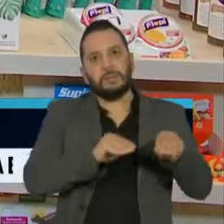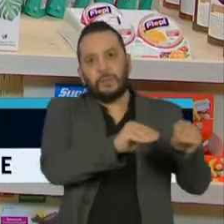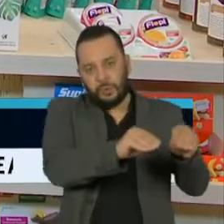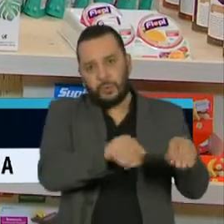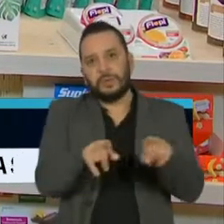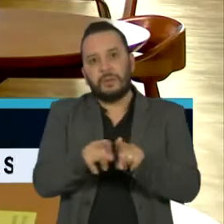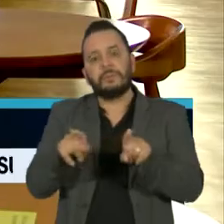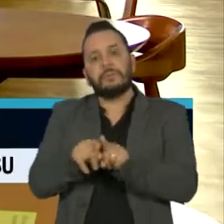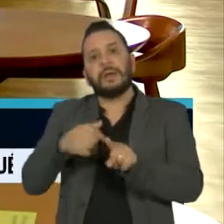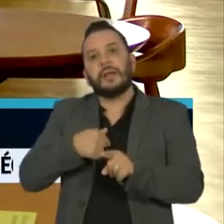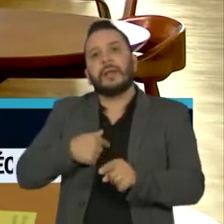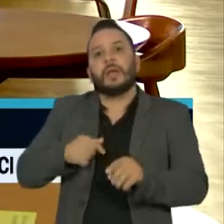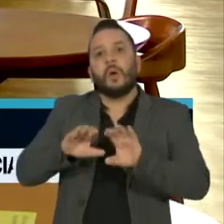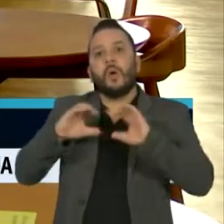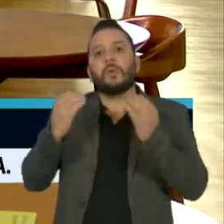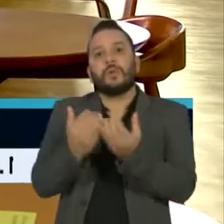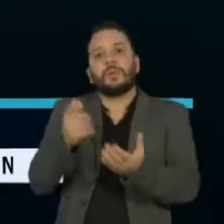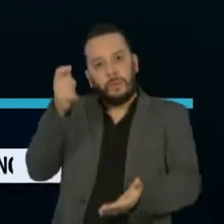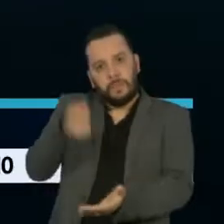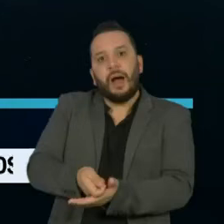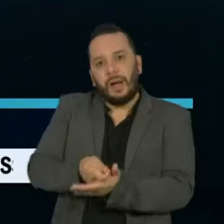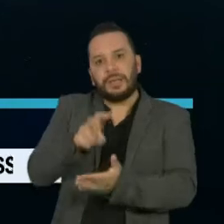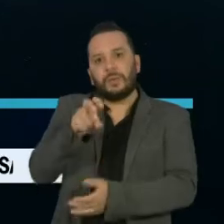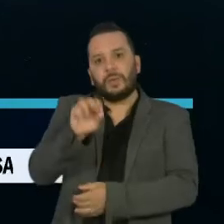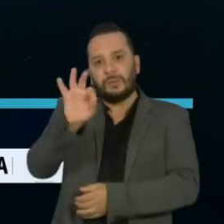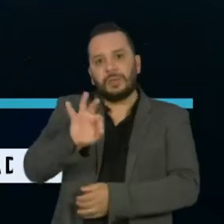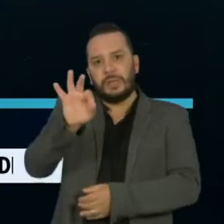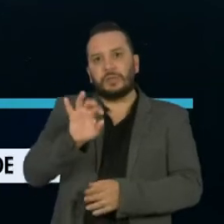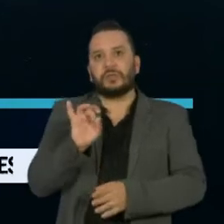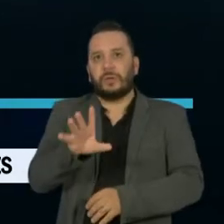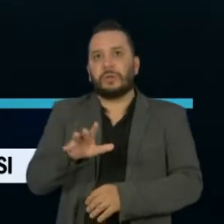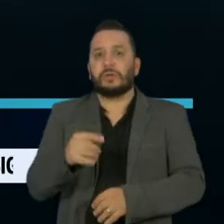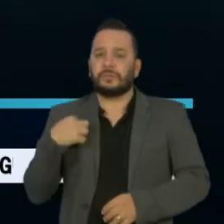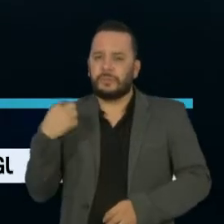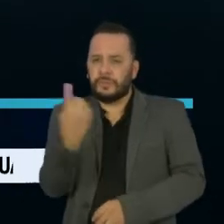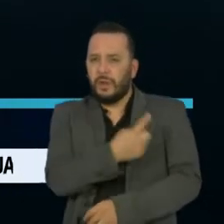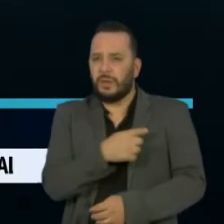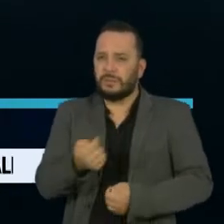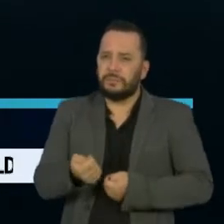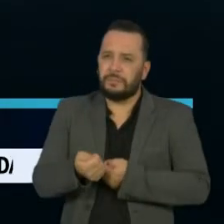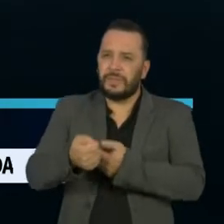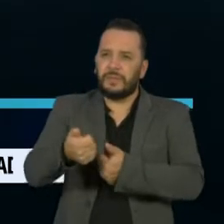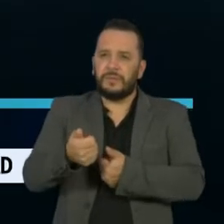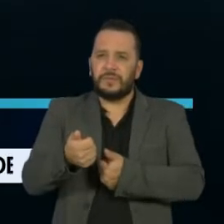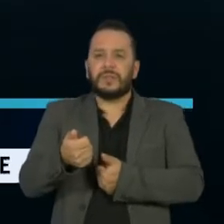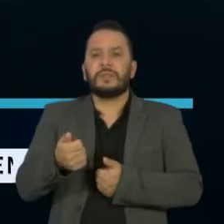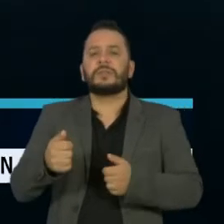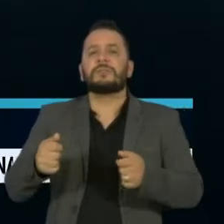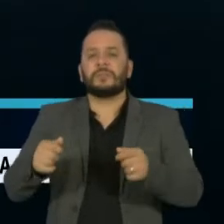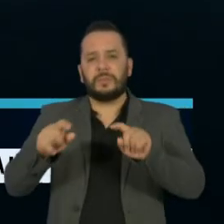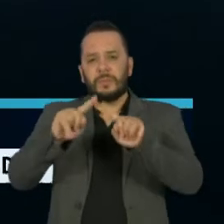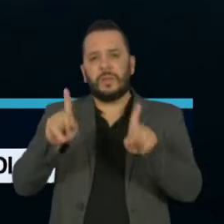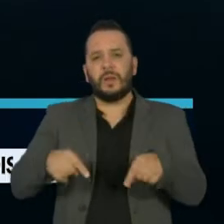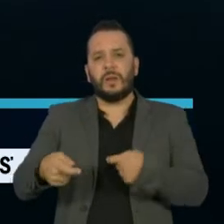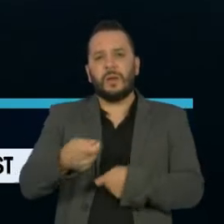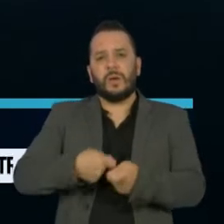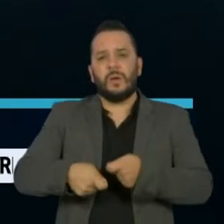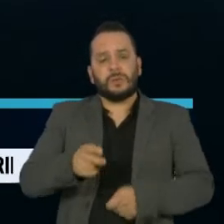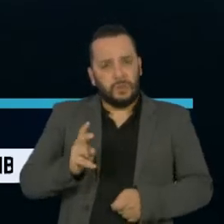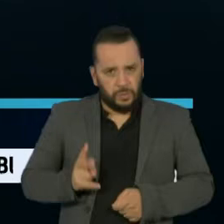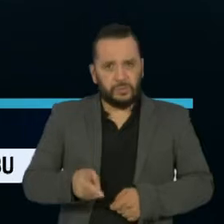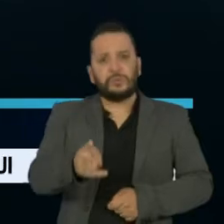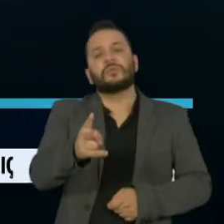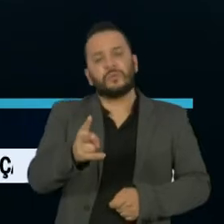solução encontrada para evitar uma quebradeira. Esse auxílio que a gente está dando para as lojas vai permanecer durante